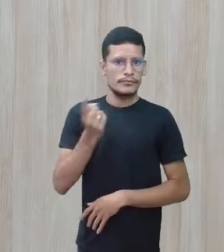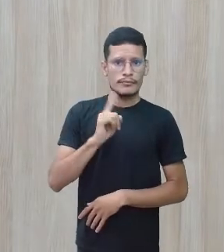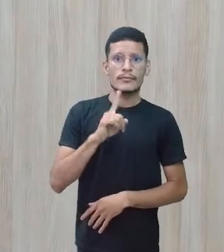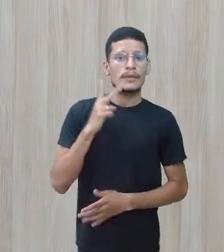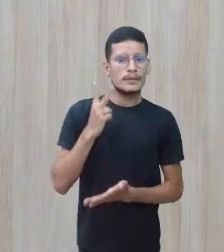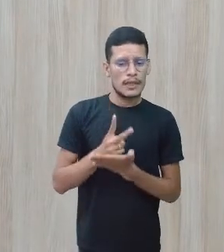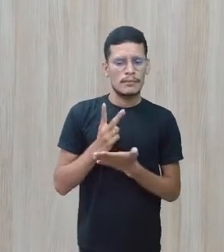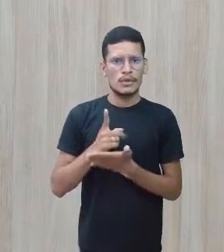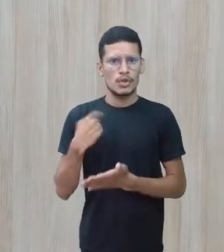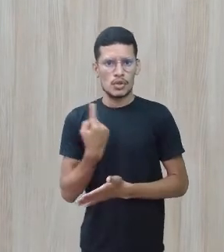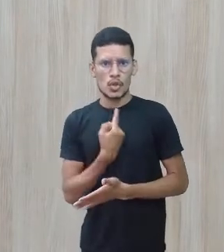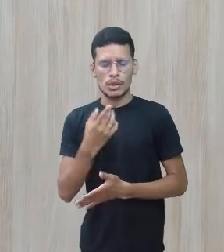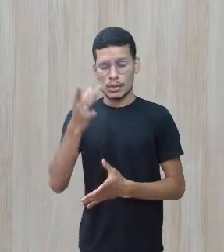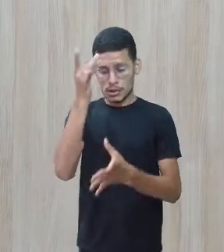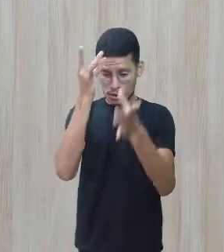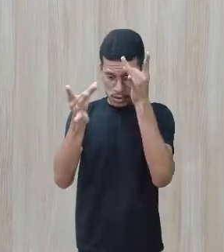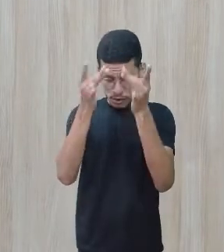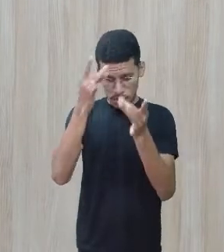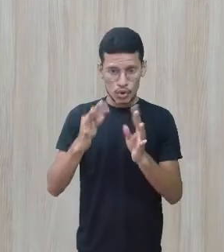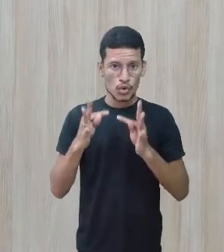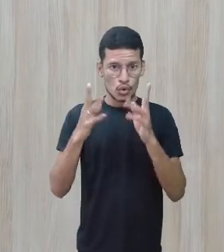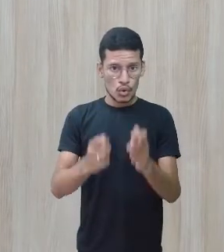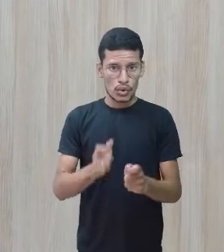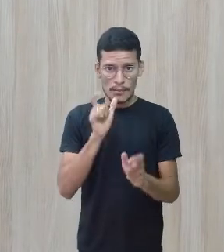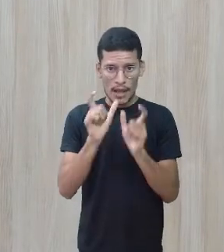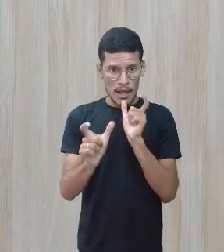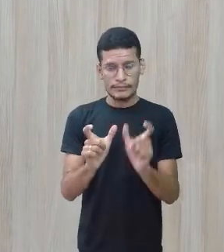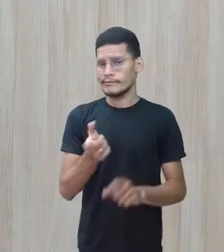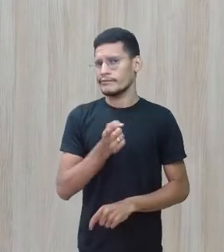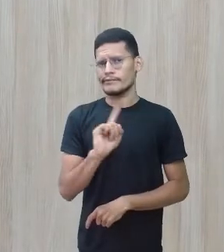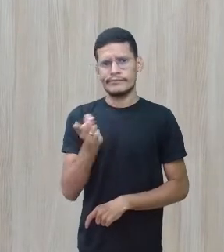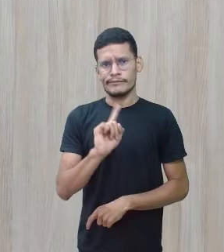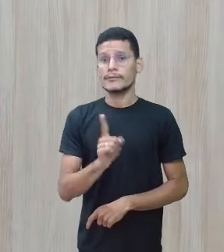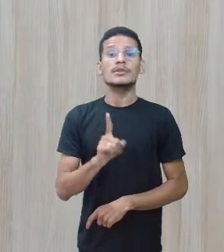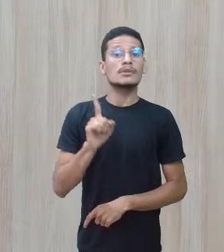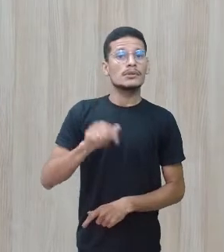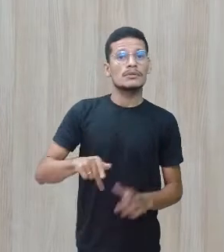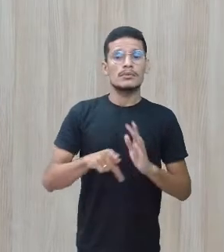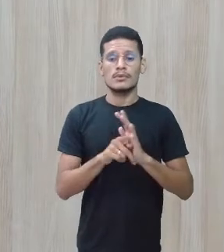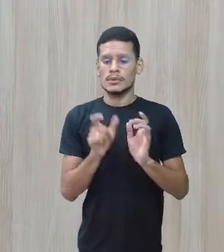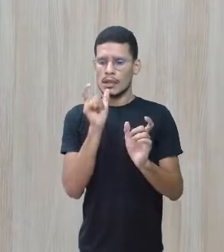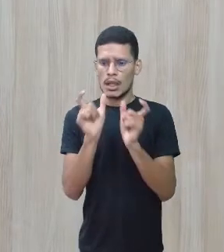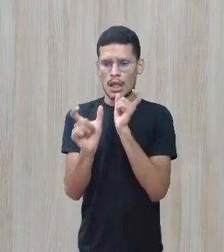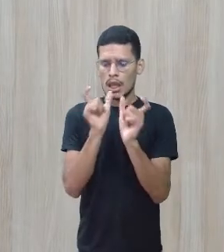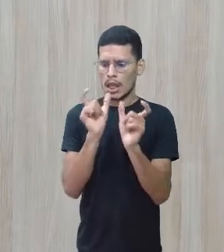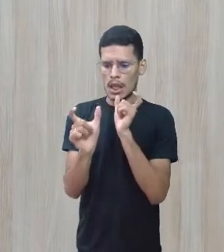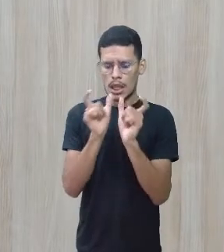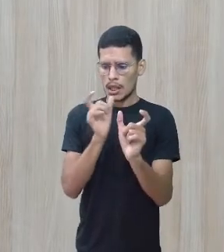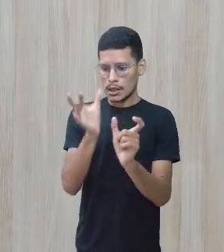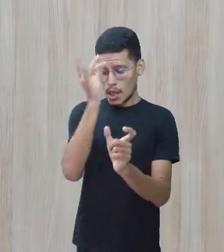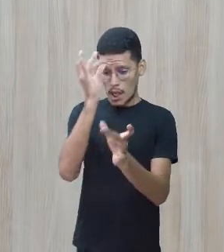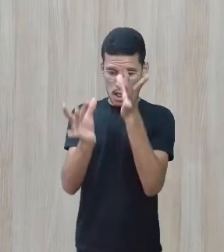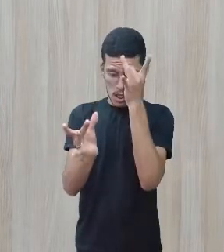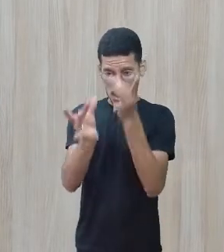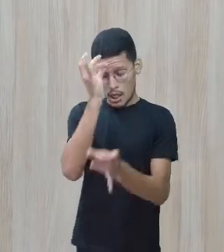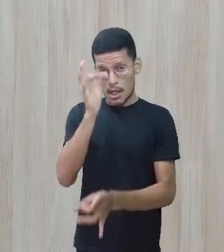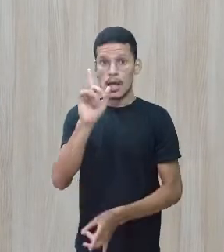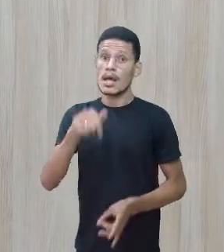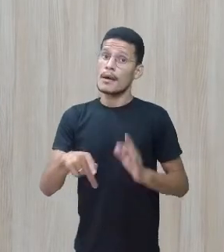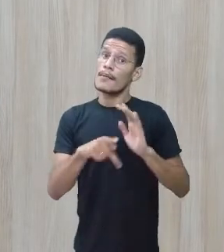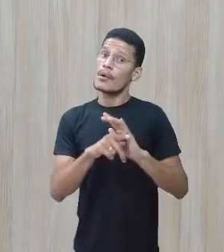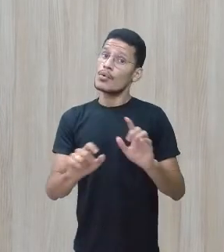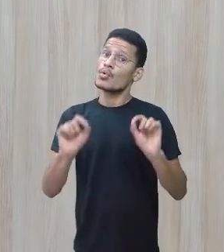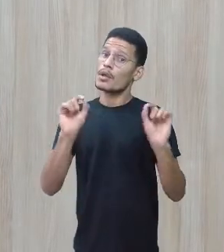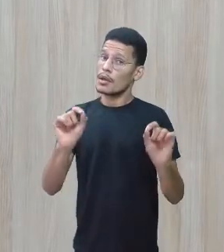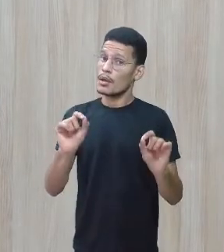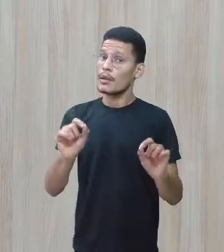conseguir decorar todas as palavras. Isso de você decorar palavra por palavra é uma